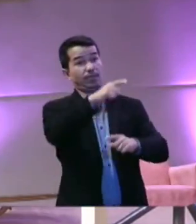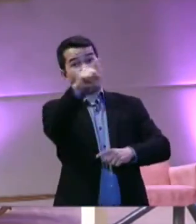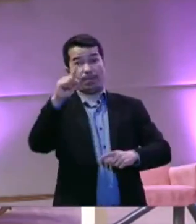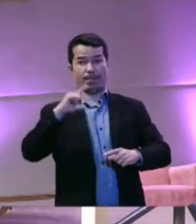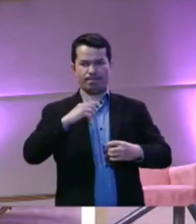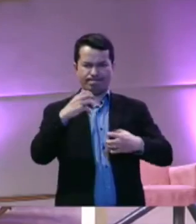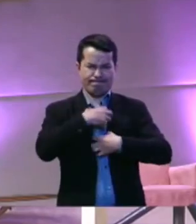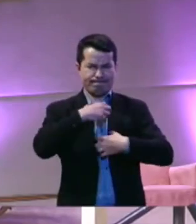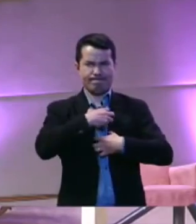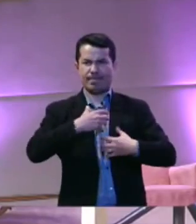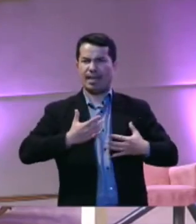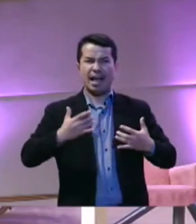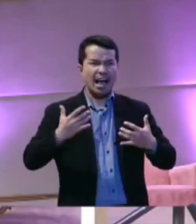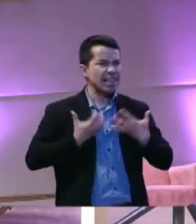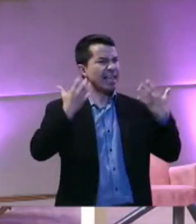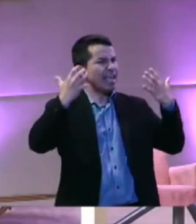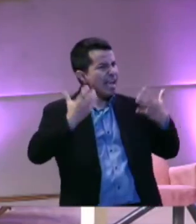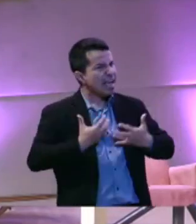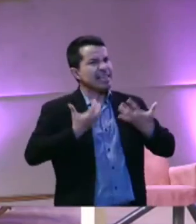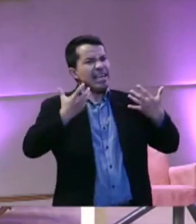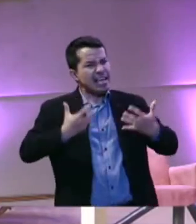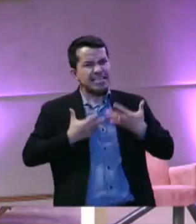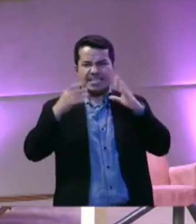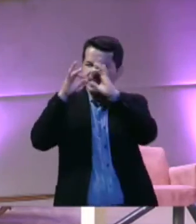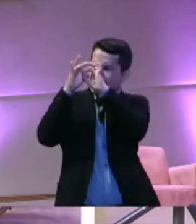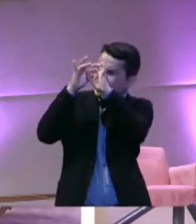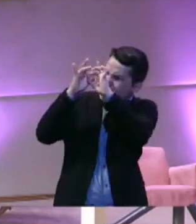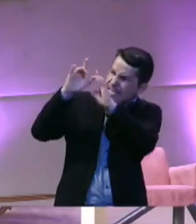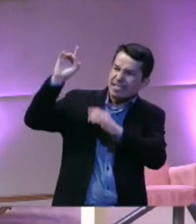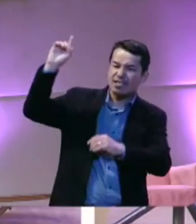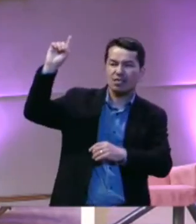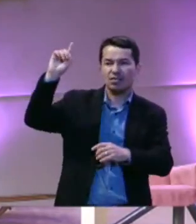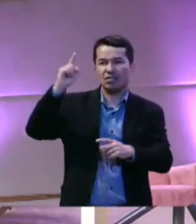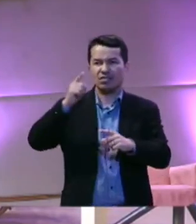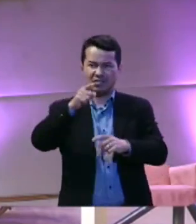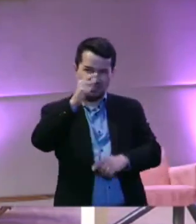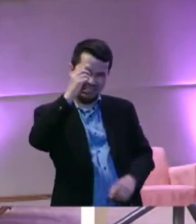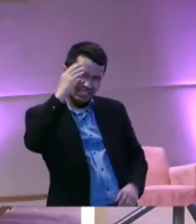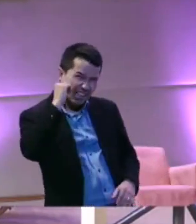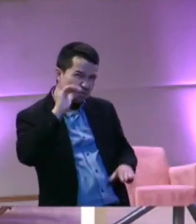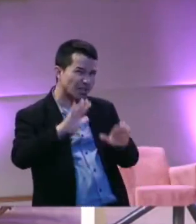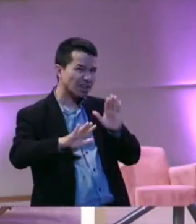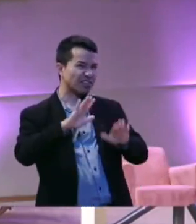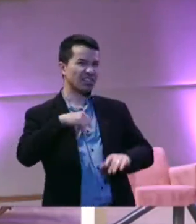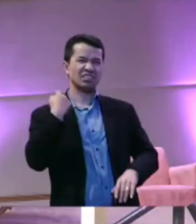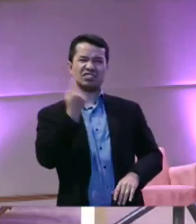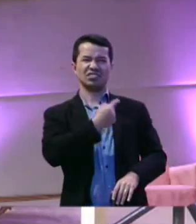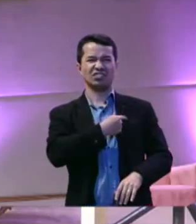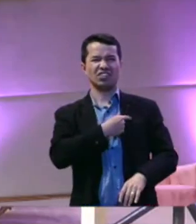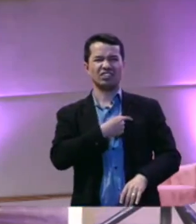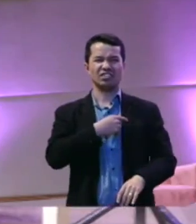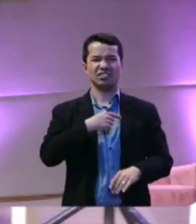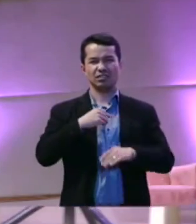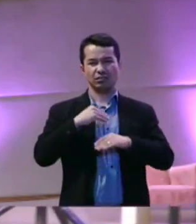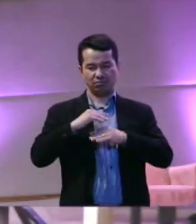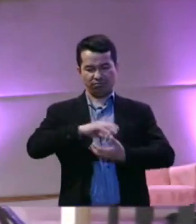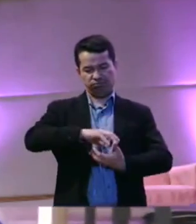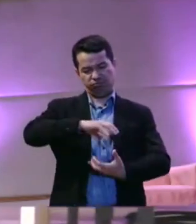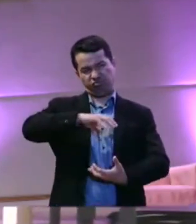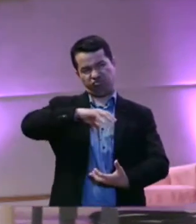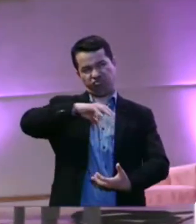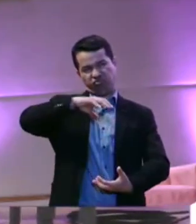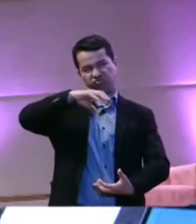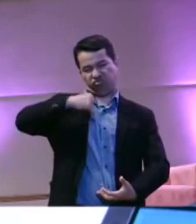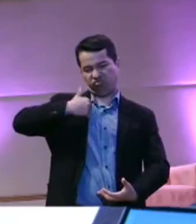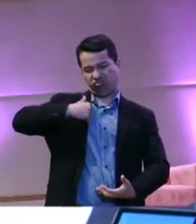Deus. Muitas vezes a maturidade nos rouba a alegria da presença de Deus. Mas foi cantado aqui, nós precisamos